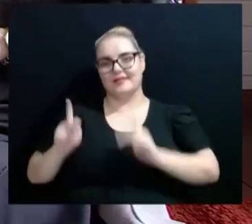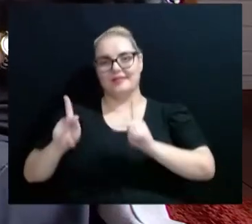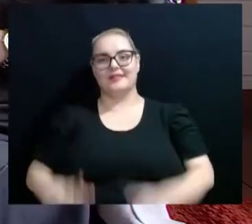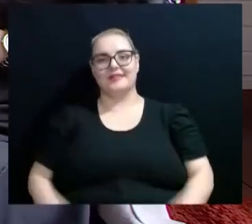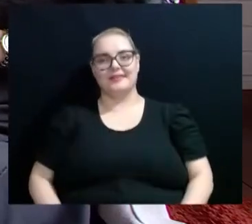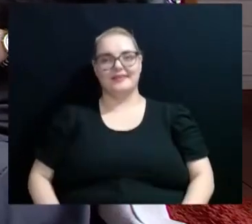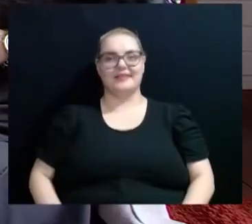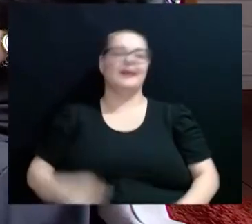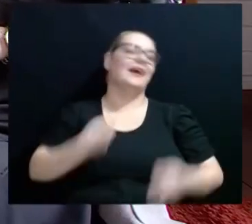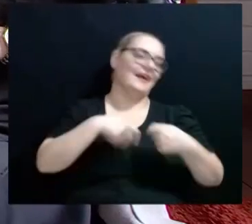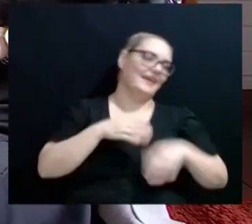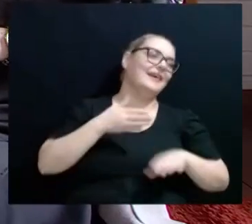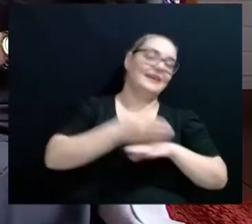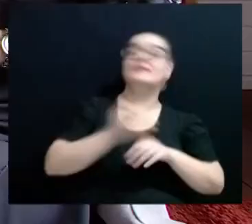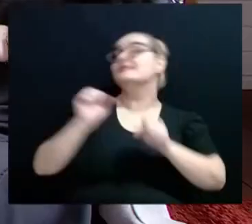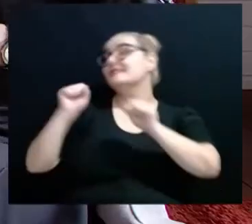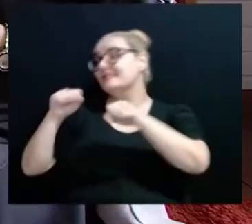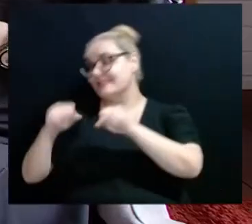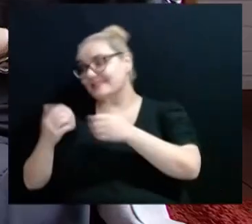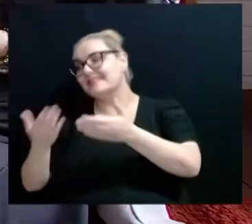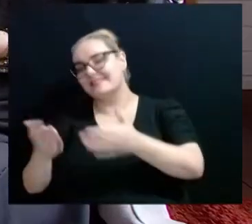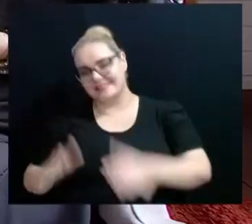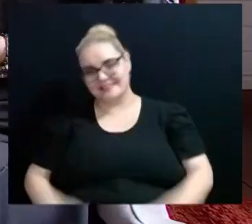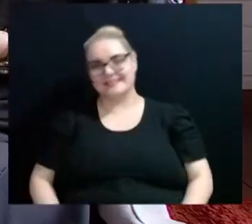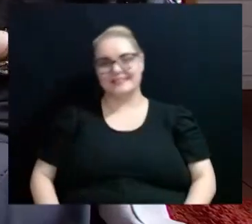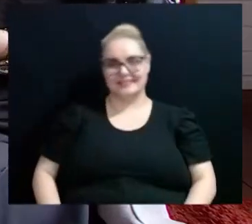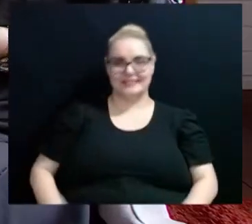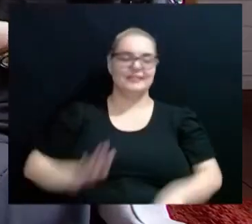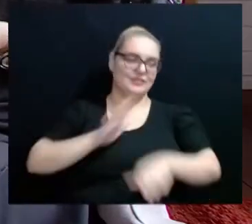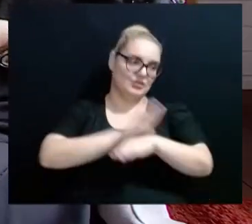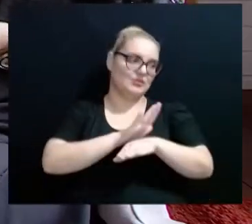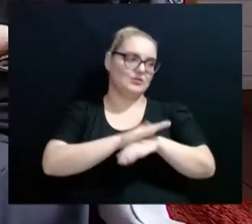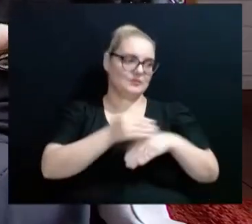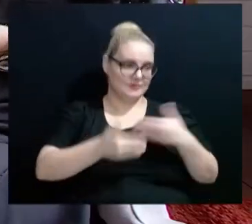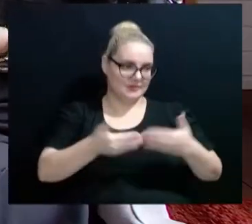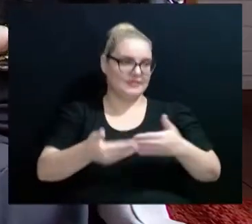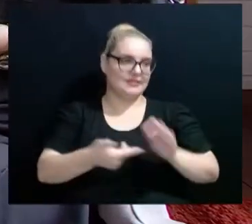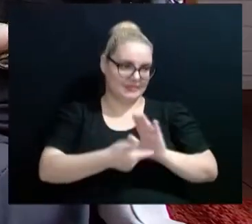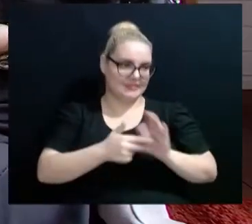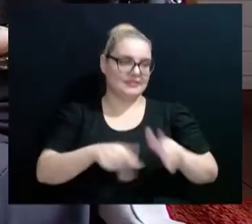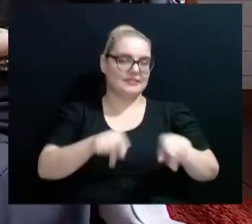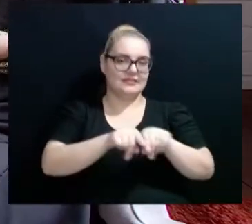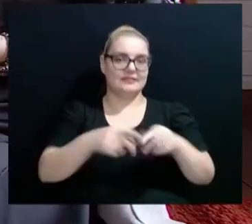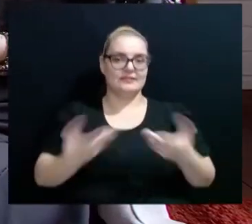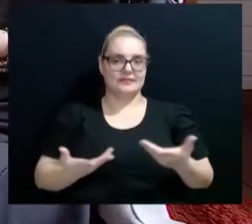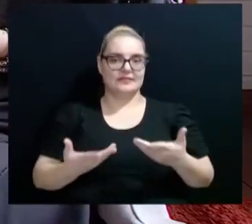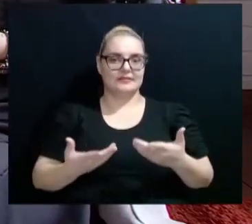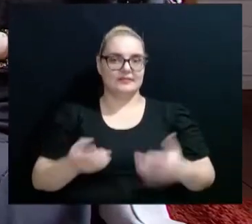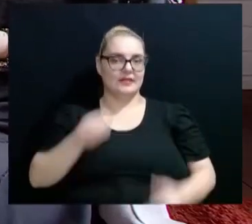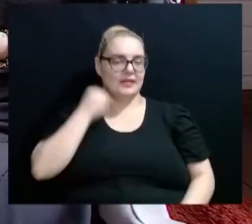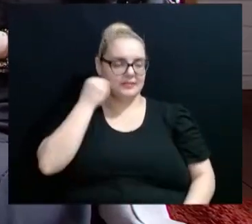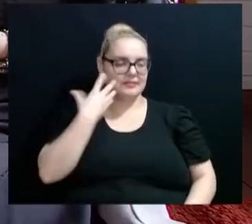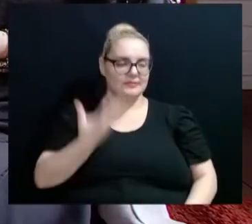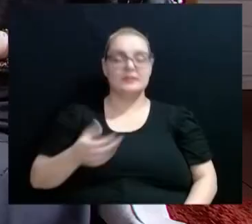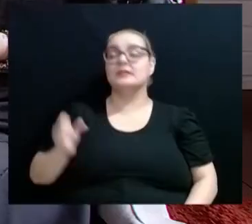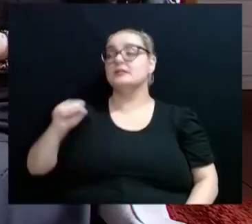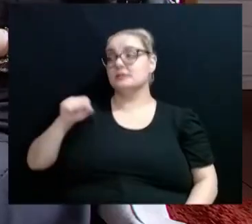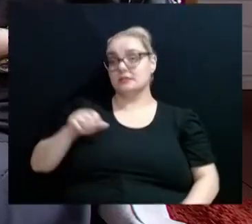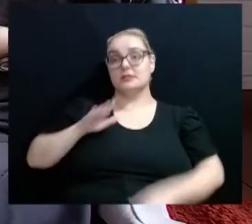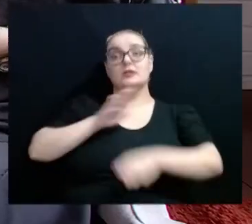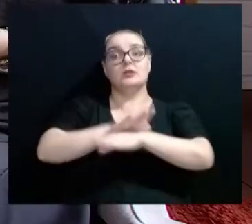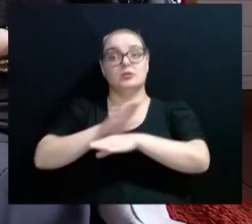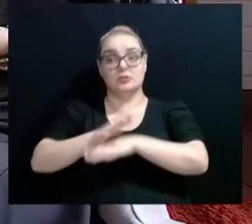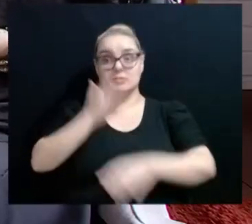não, ok. Aí entra a administradora. Sim. Que ajudou bastante nesse sentido também, essa expertise.